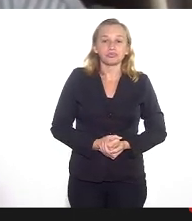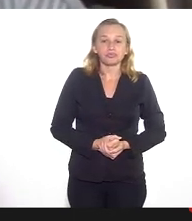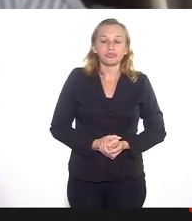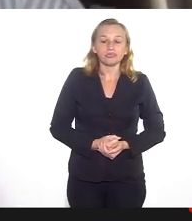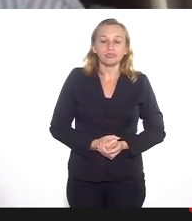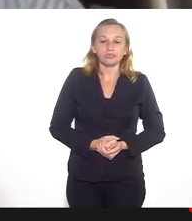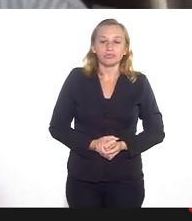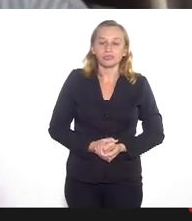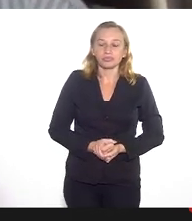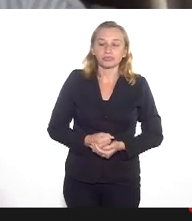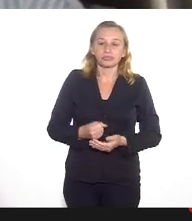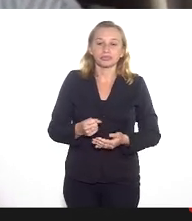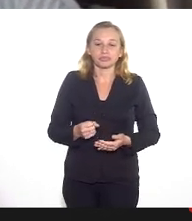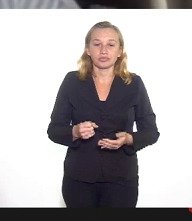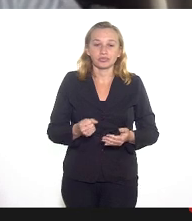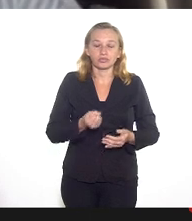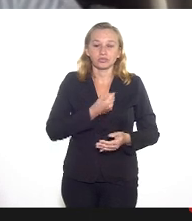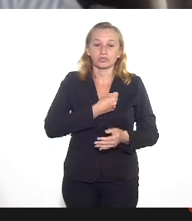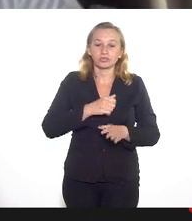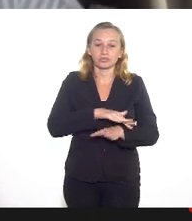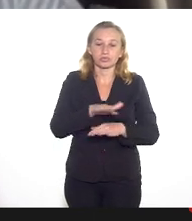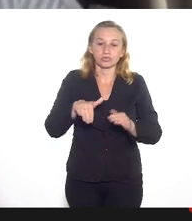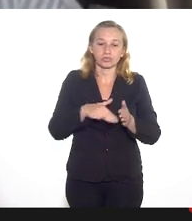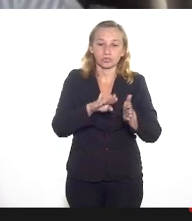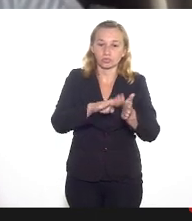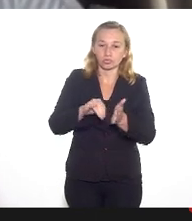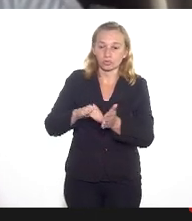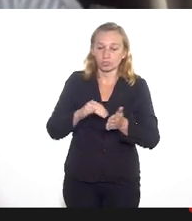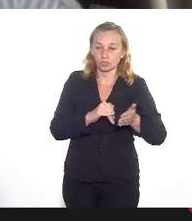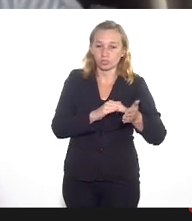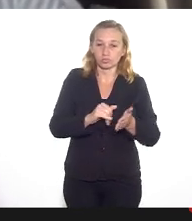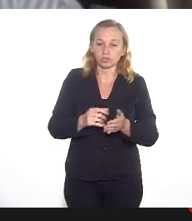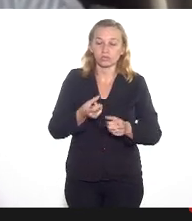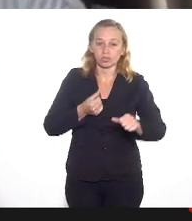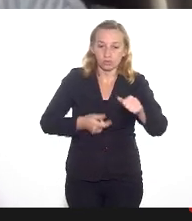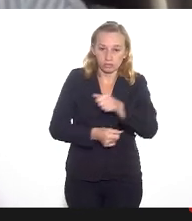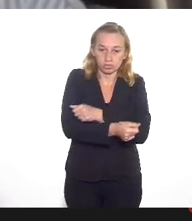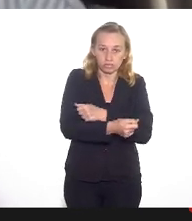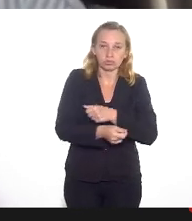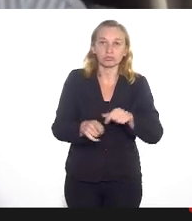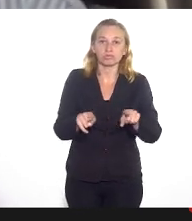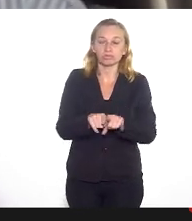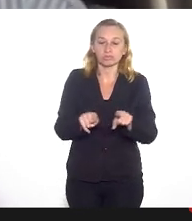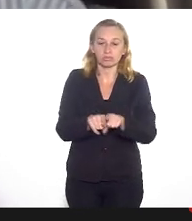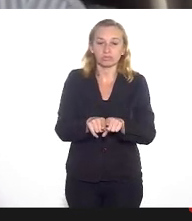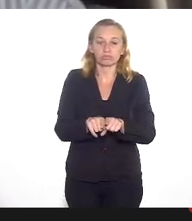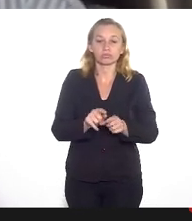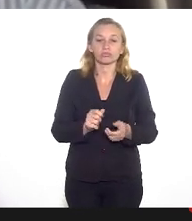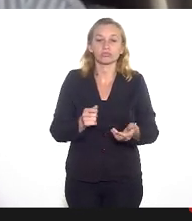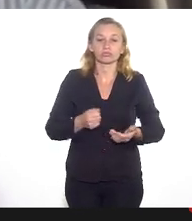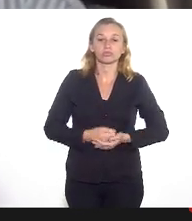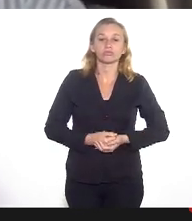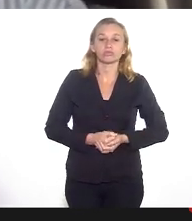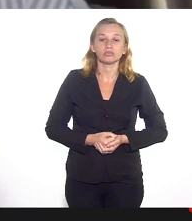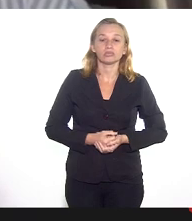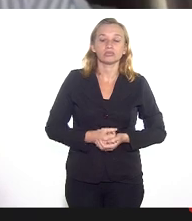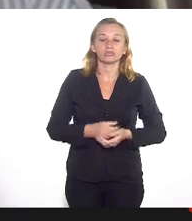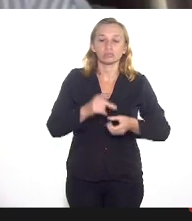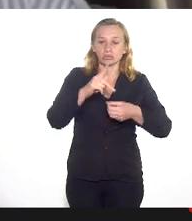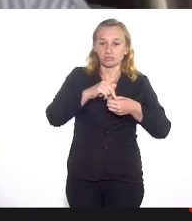contábil para todos os gastos, incluindo custos e investimentos, realizados pela